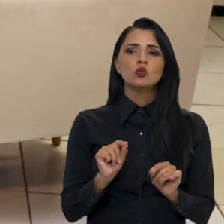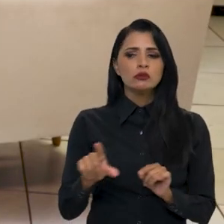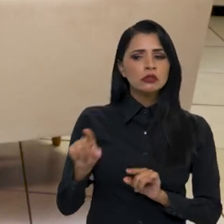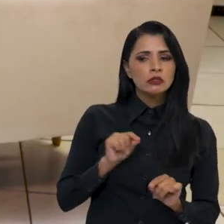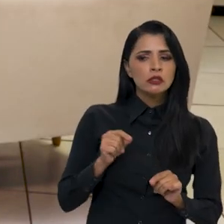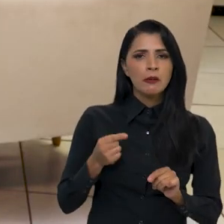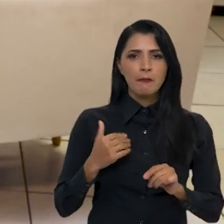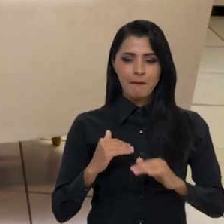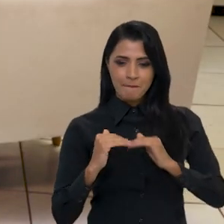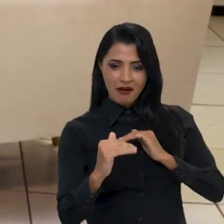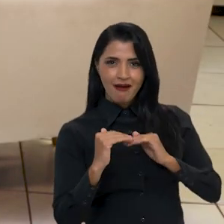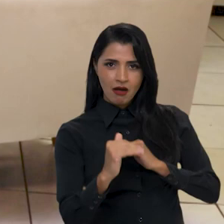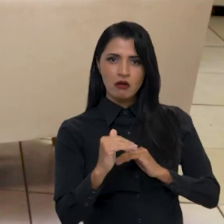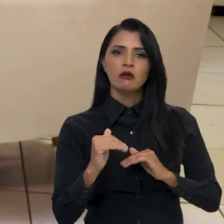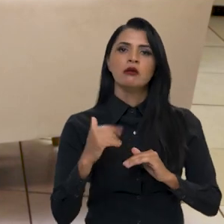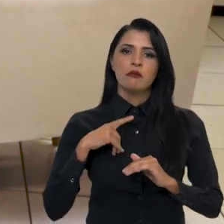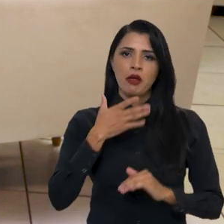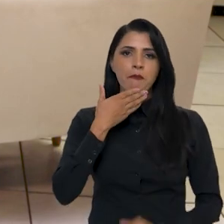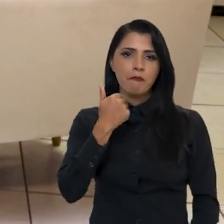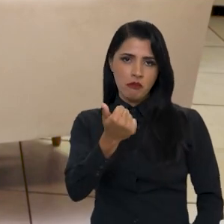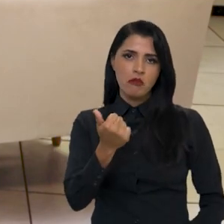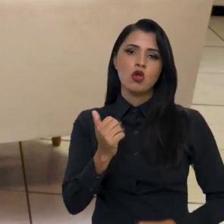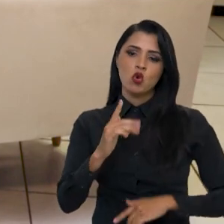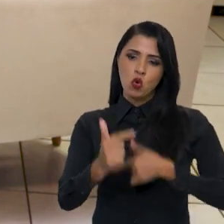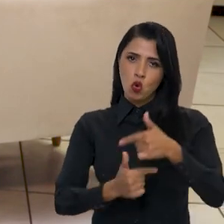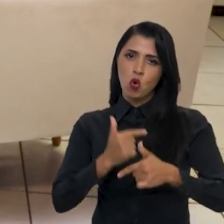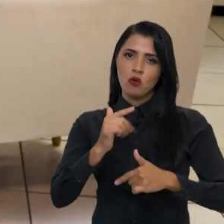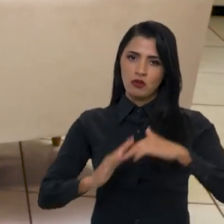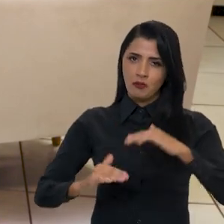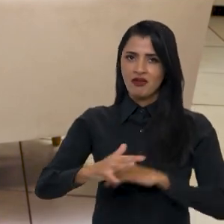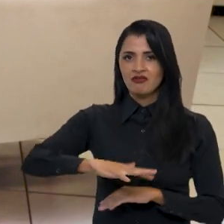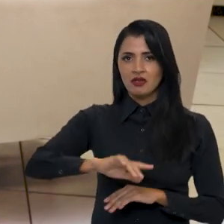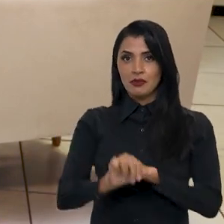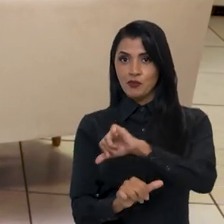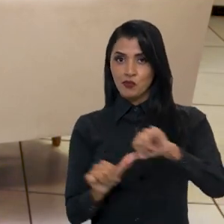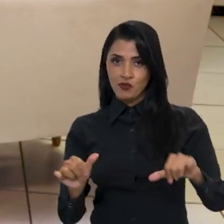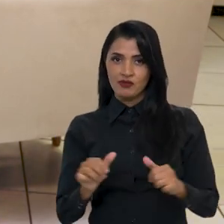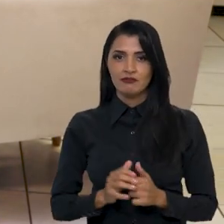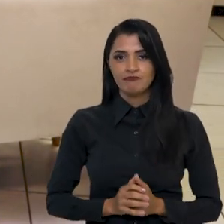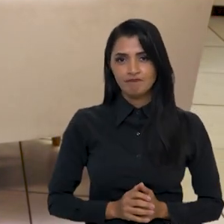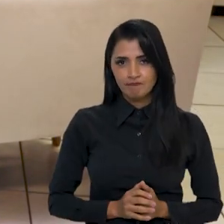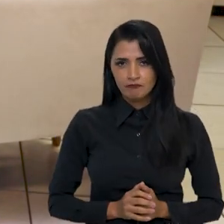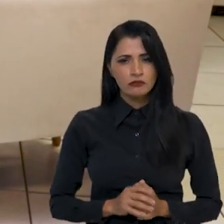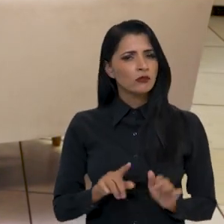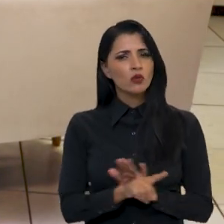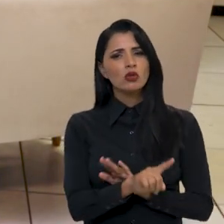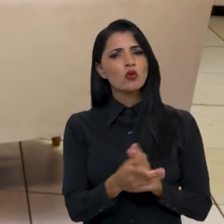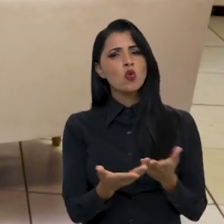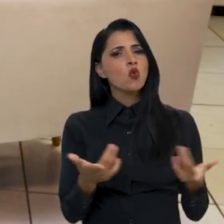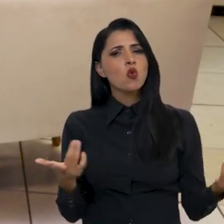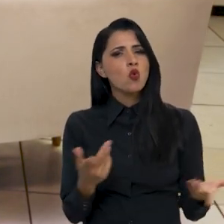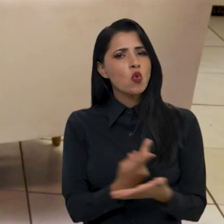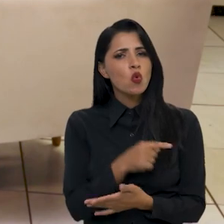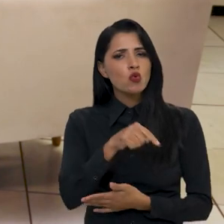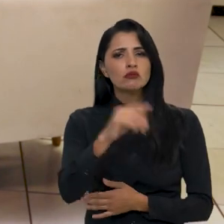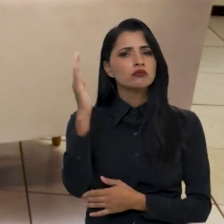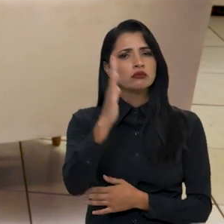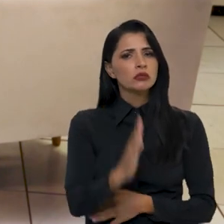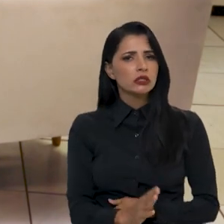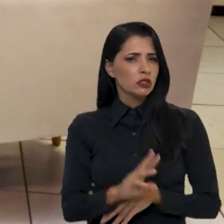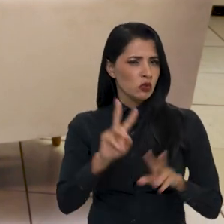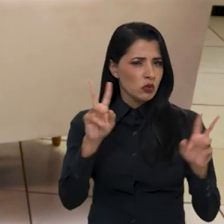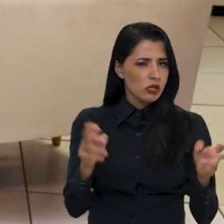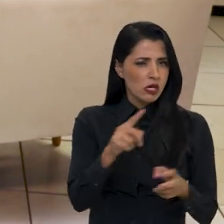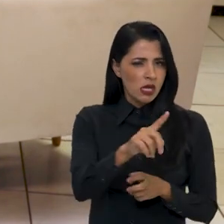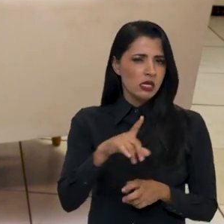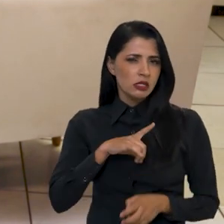estabelecer parâmetros e padrões para as melhores práticas nessa transformação digital. Qual é o cenário hoje no Brasil